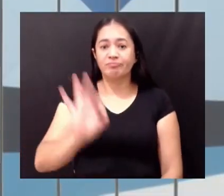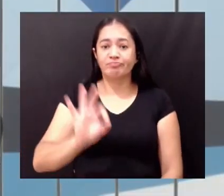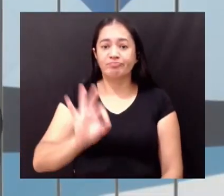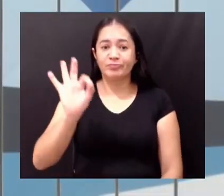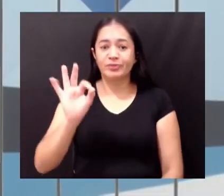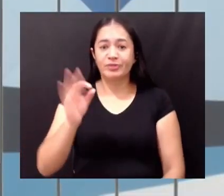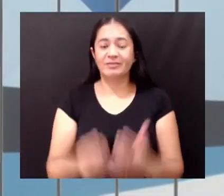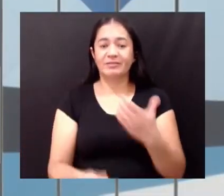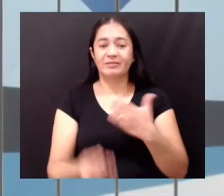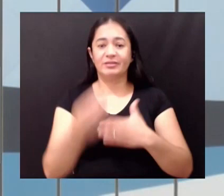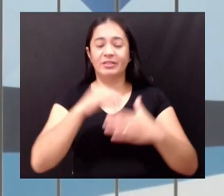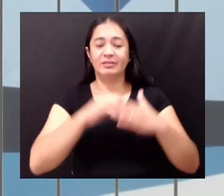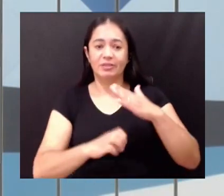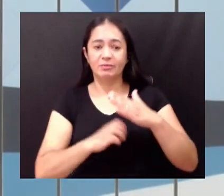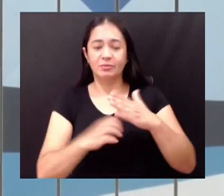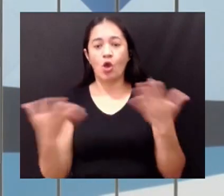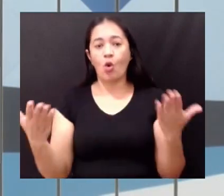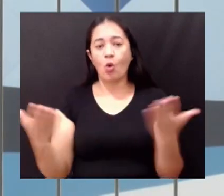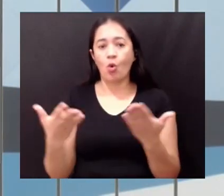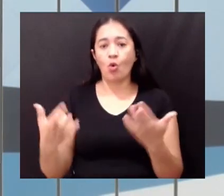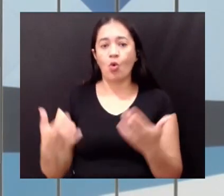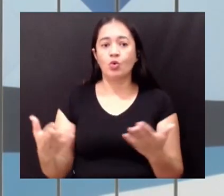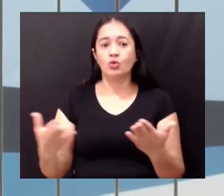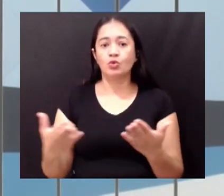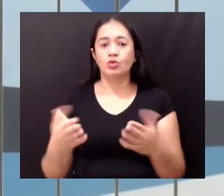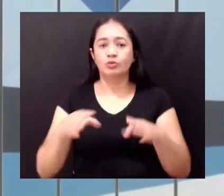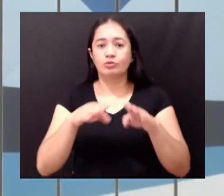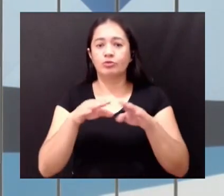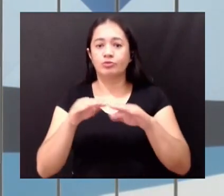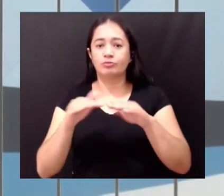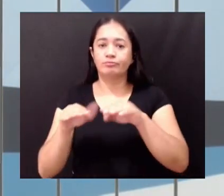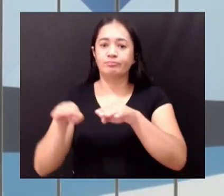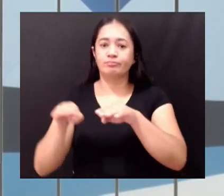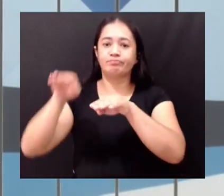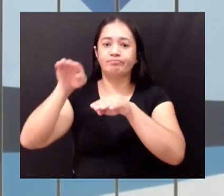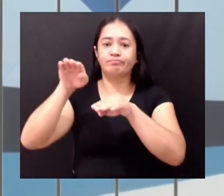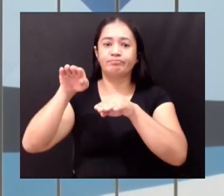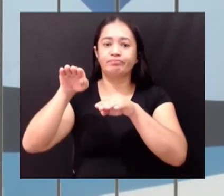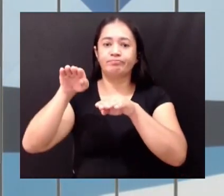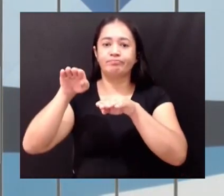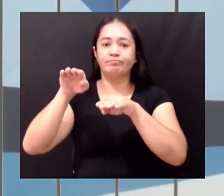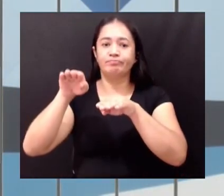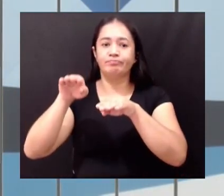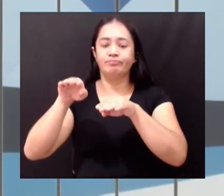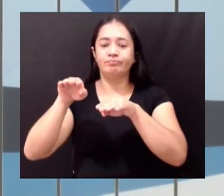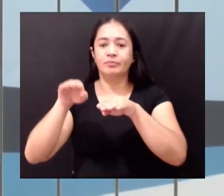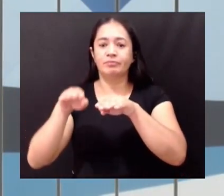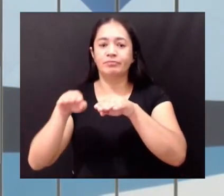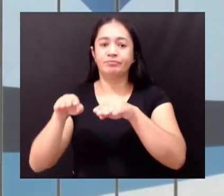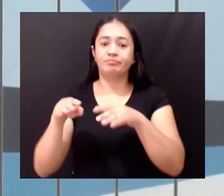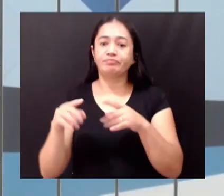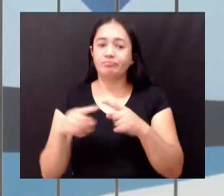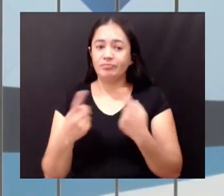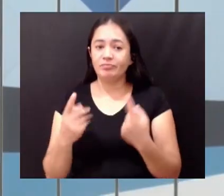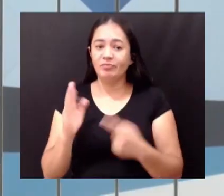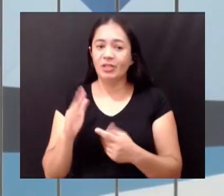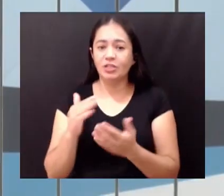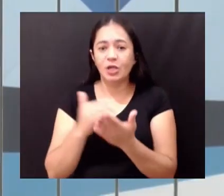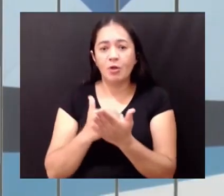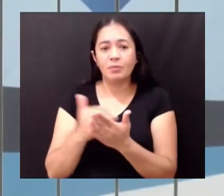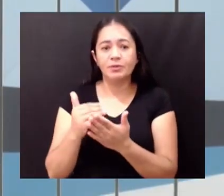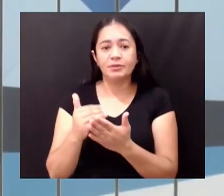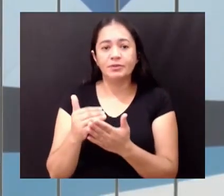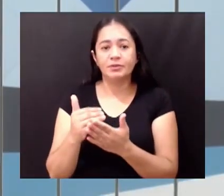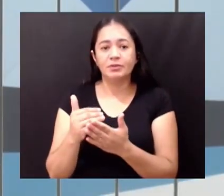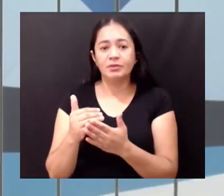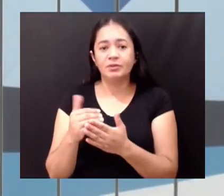estão ali num cargo, num nível hierárquico mediano, né? Em sua maioria, claro que existem exceções, mas já estão ali num cargo mediano e daqui a alguns anos eles já vão